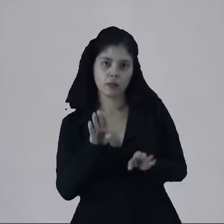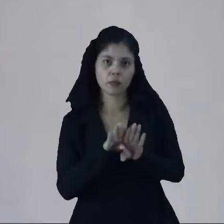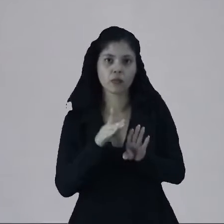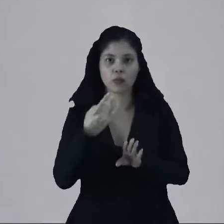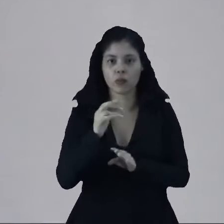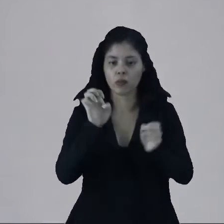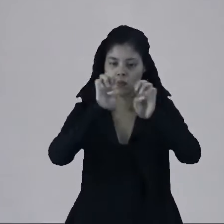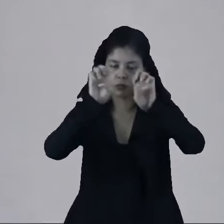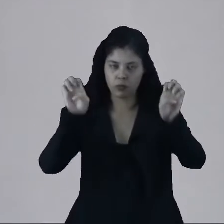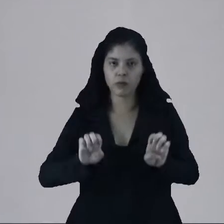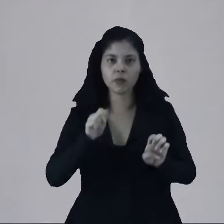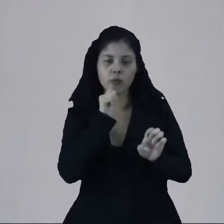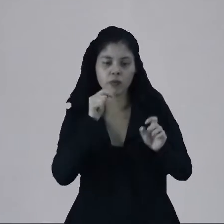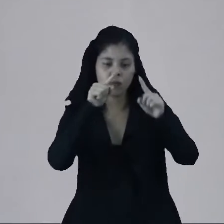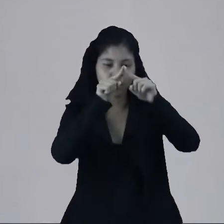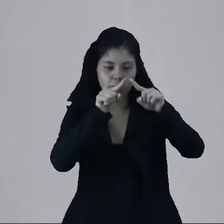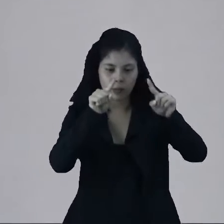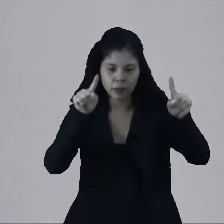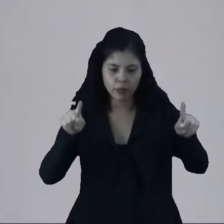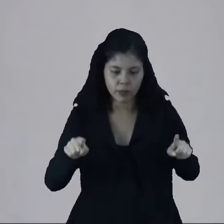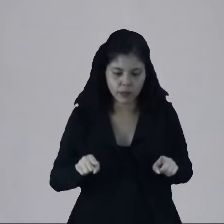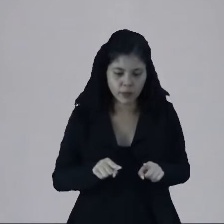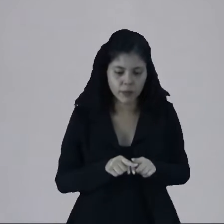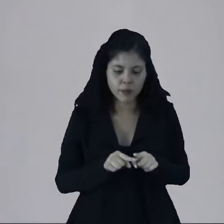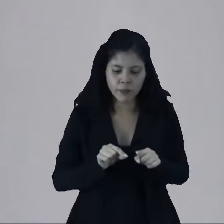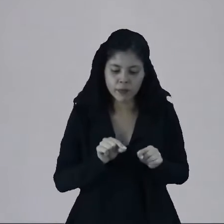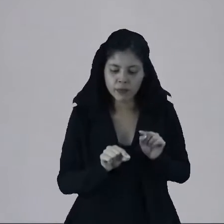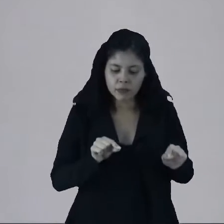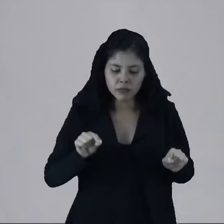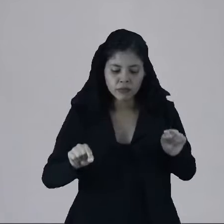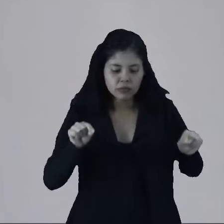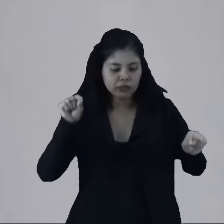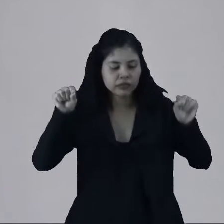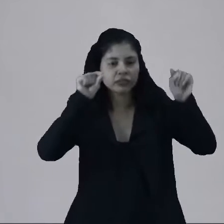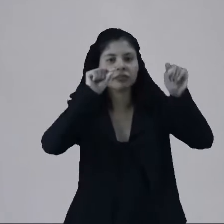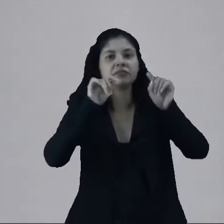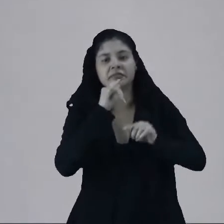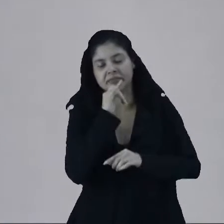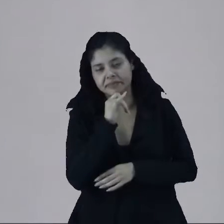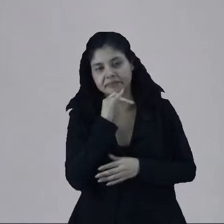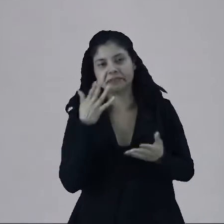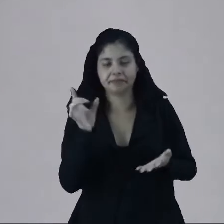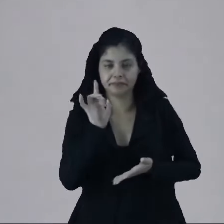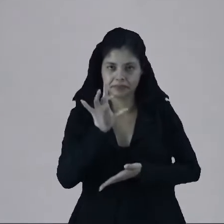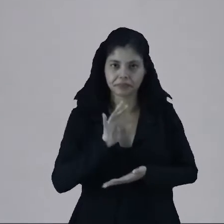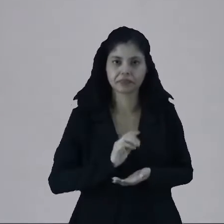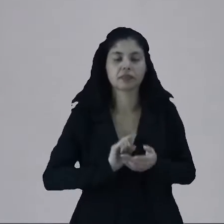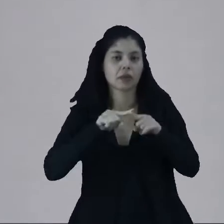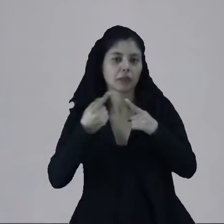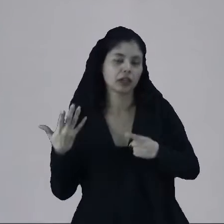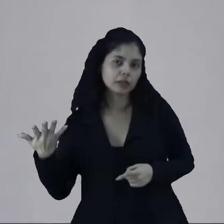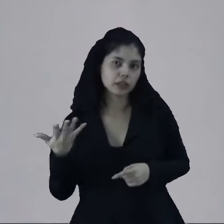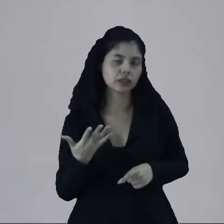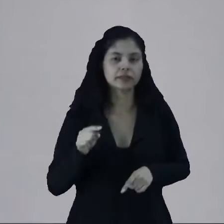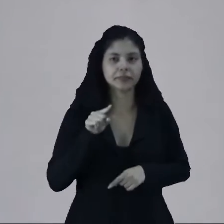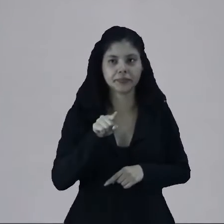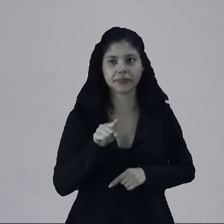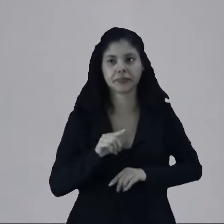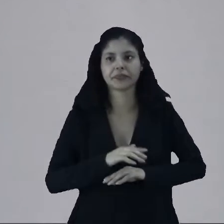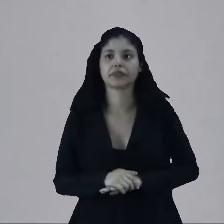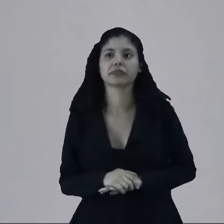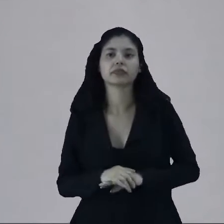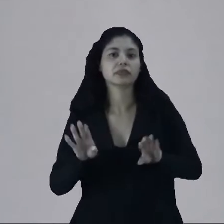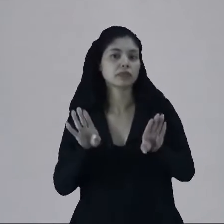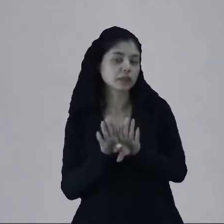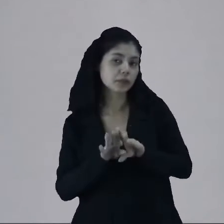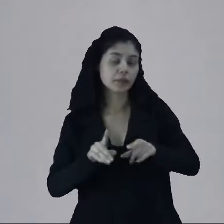a estrutura da membrana plasmática e suas variações. É sempre bolinha? Não, aqui está um exemplo, mas são basicamente isso aí.